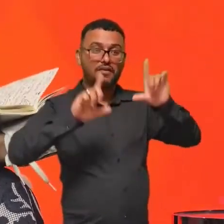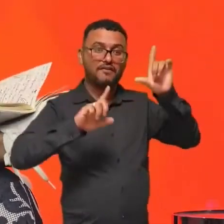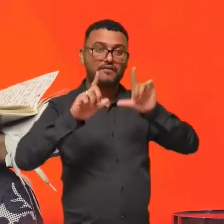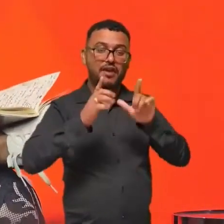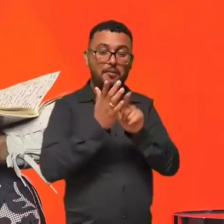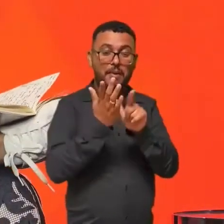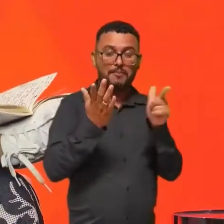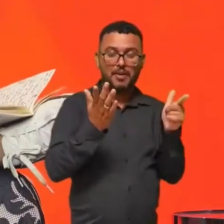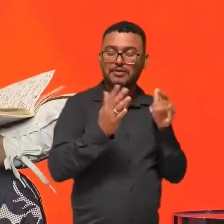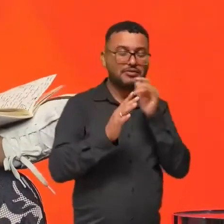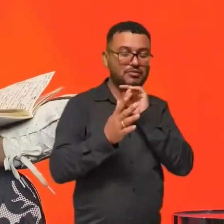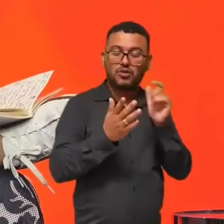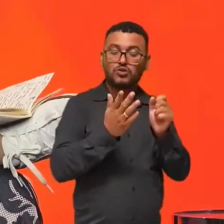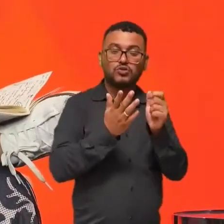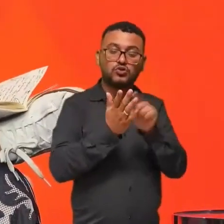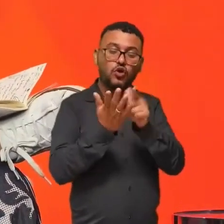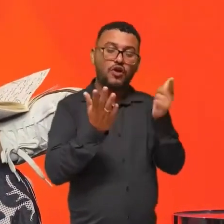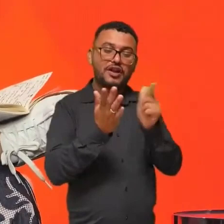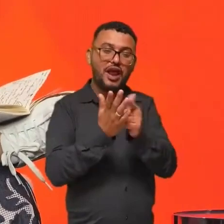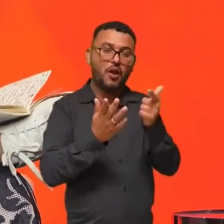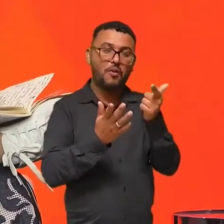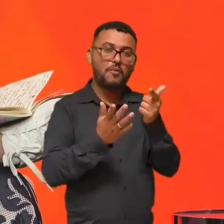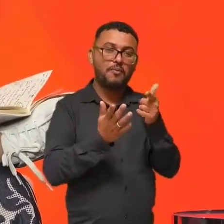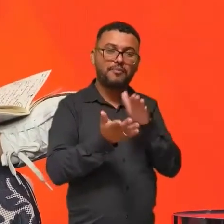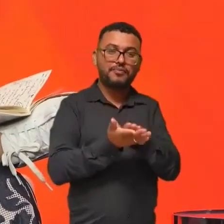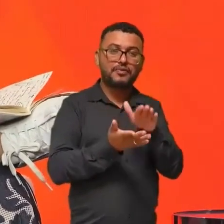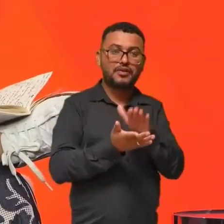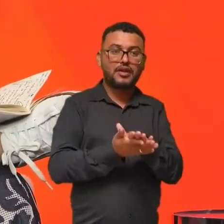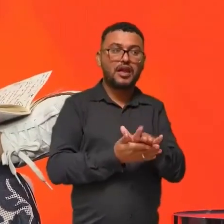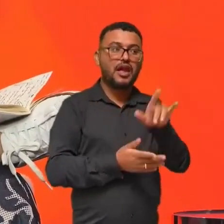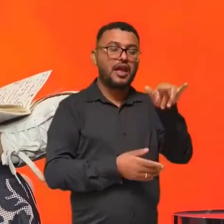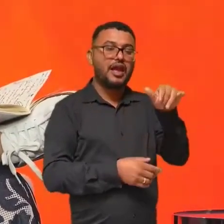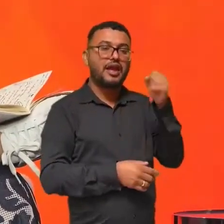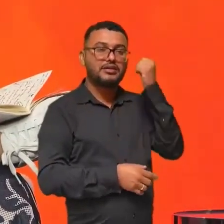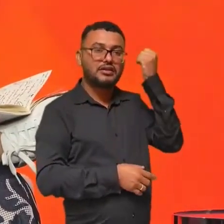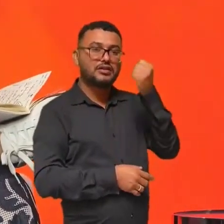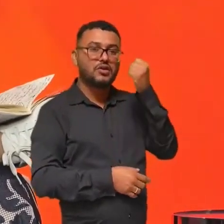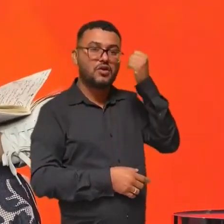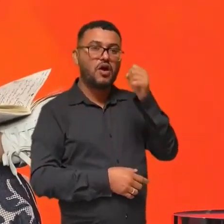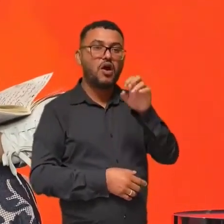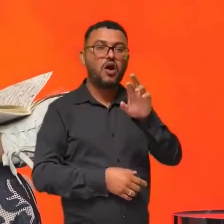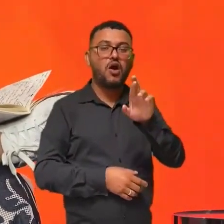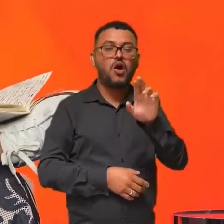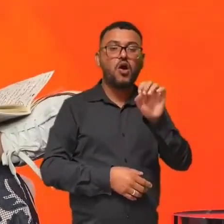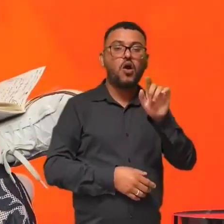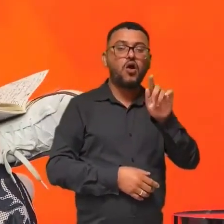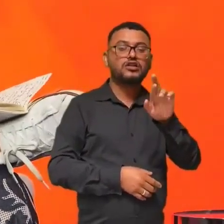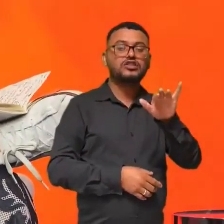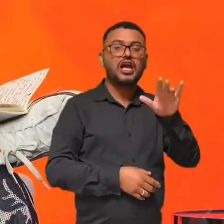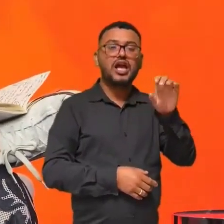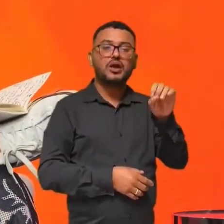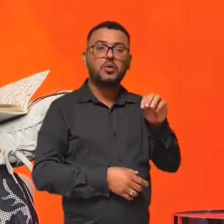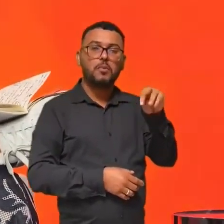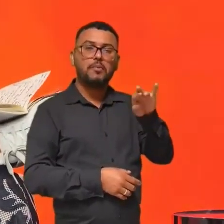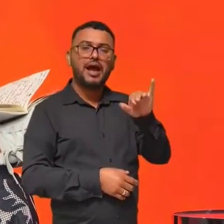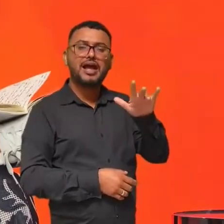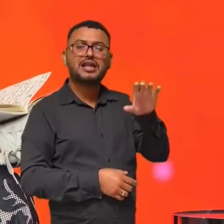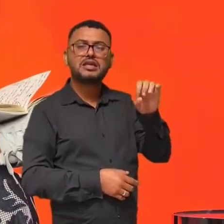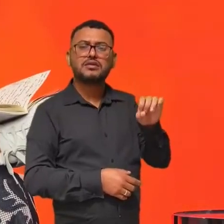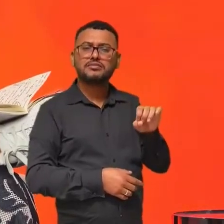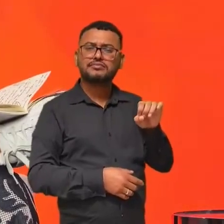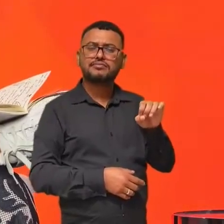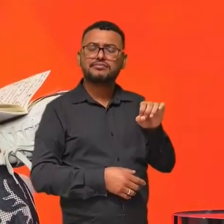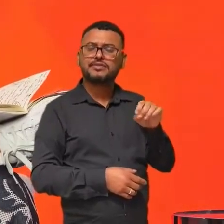do suplente do senador Rogério Marinho. Se a gente sabe dessas vinculações, como a gente não ter isso também como